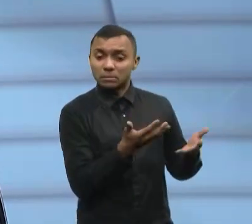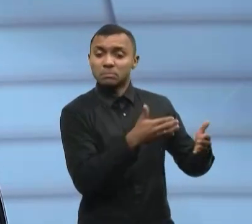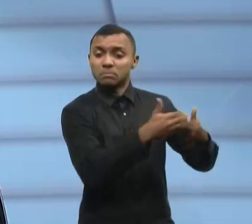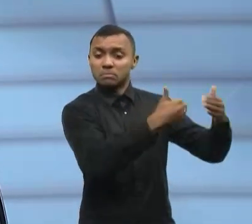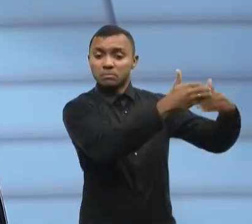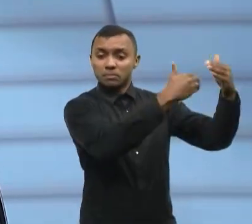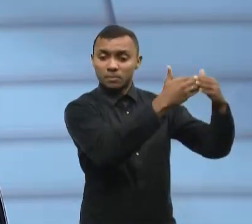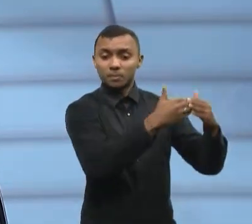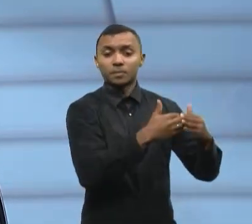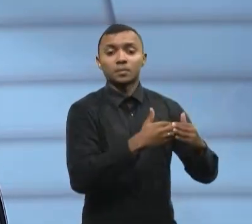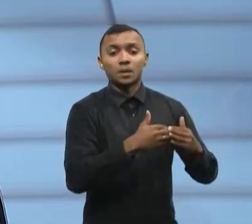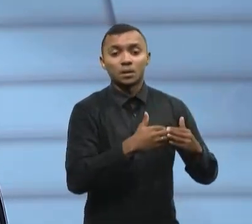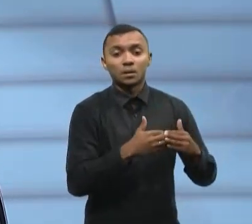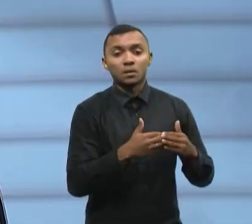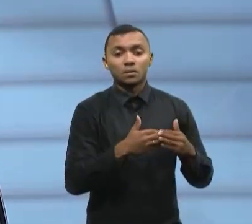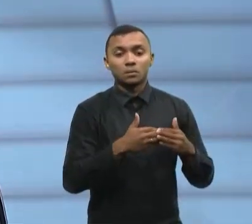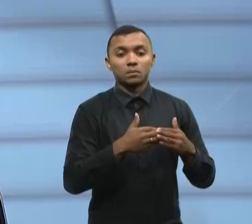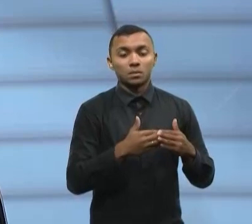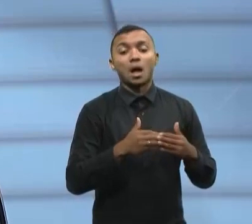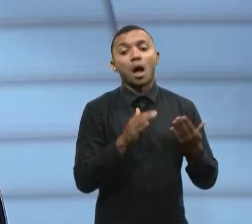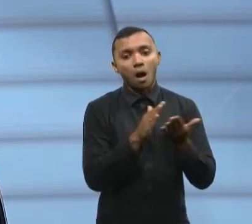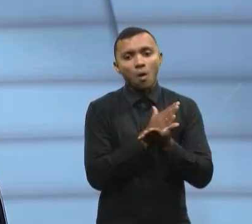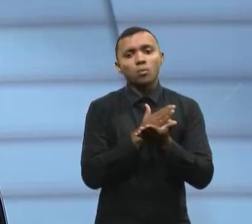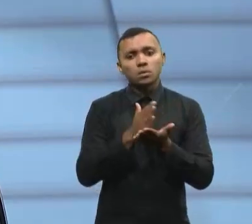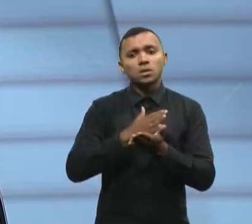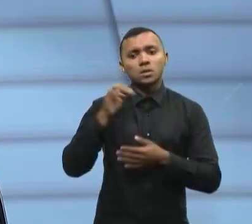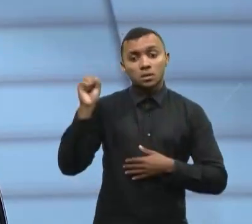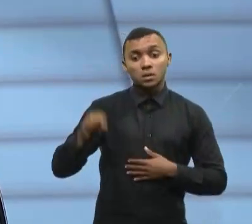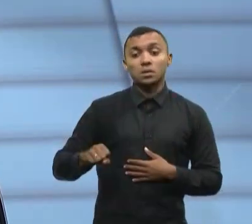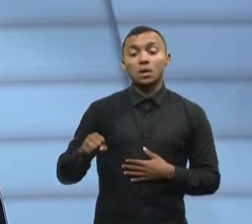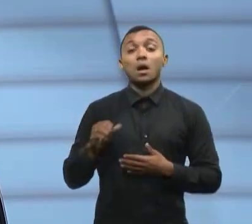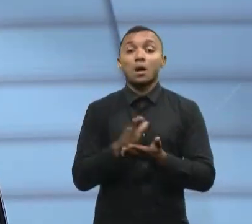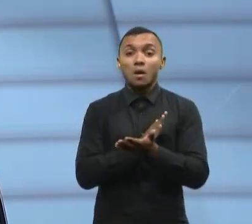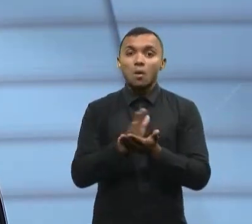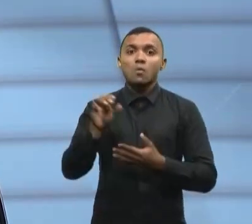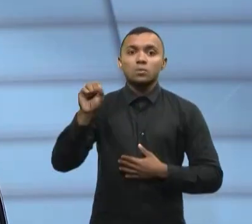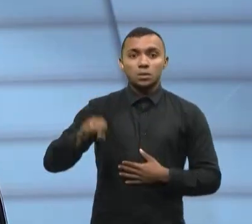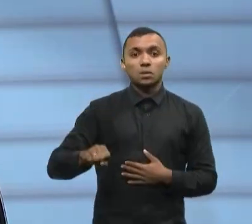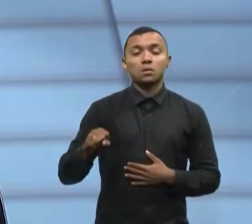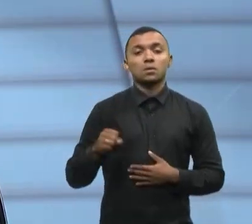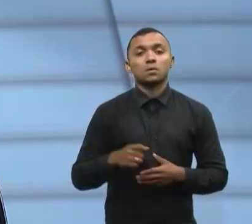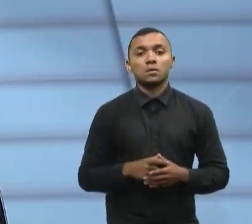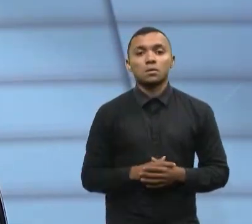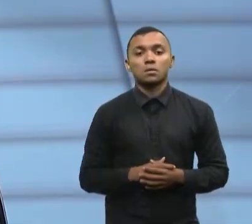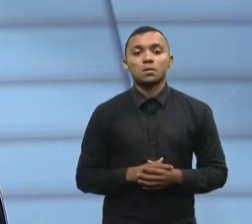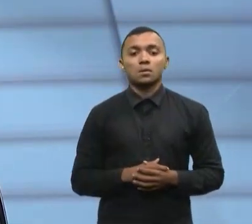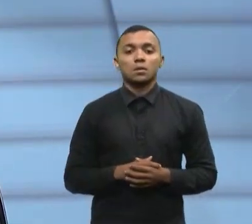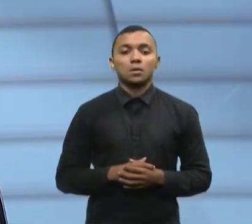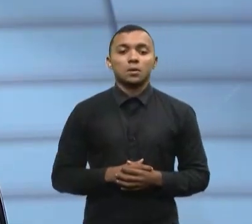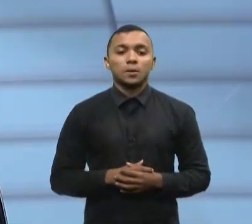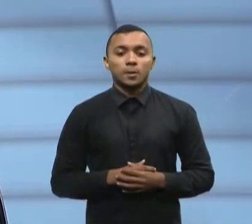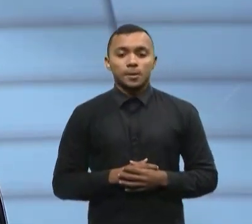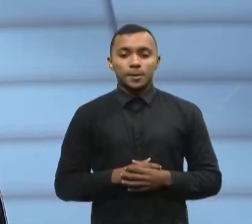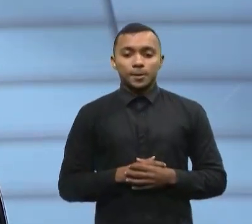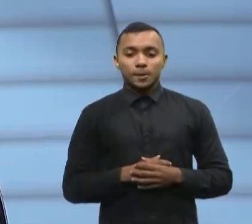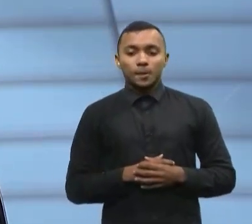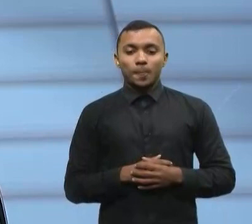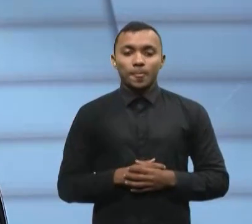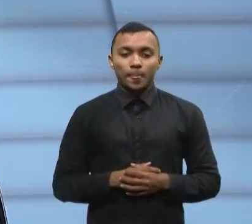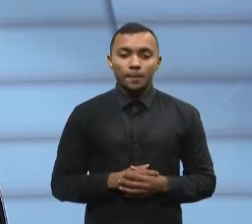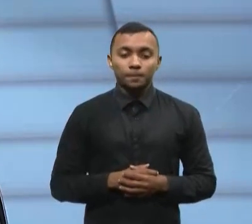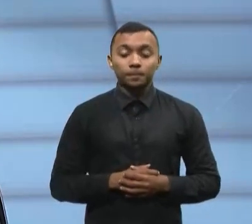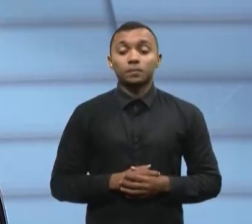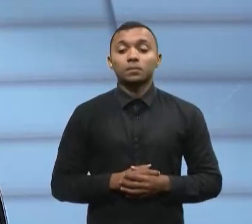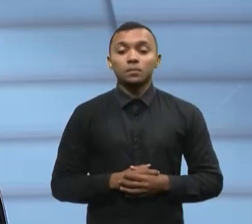E o grande medo... E alguns medo, vão, né? Sim, sem muitos, dúvida. Muitos vão, né? Muitos, até não... Eu